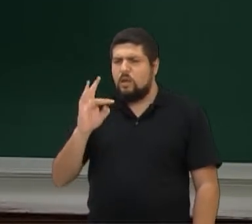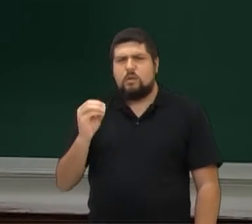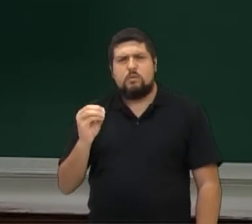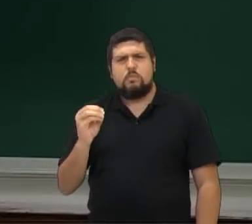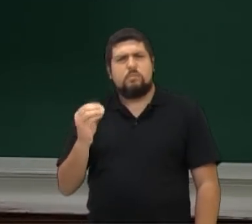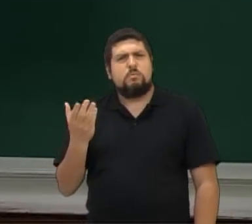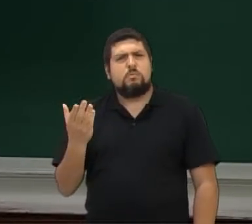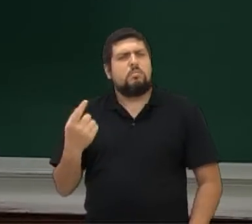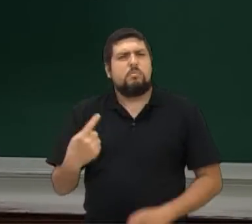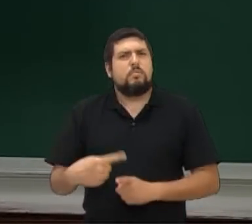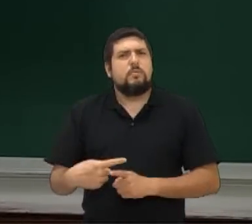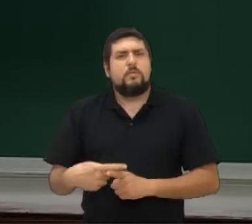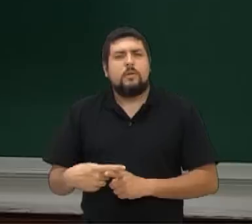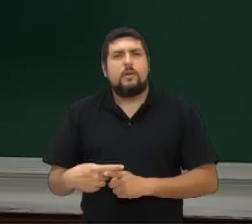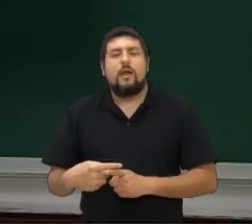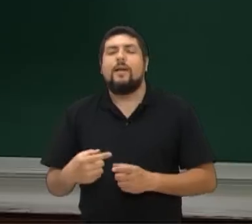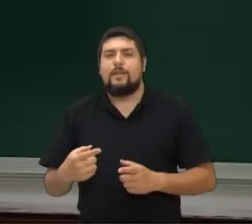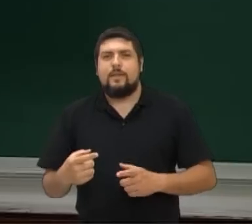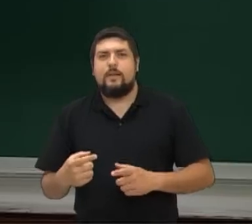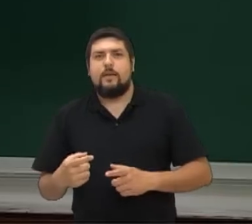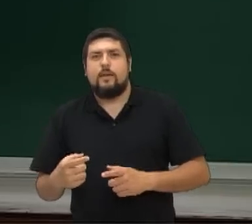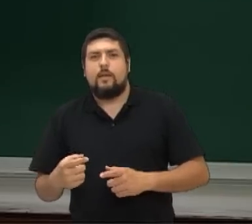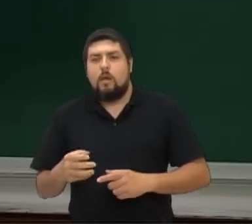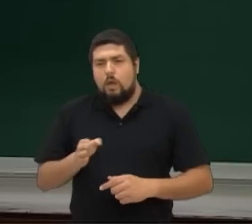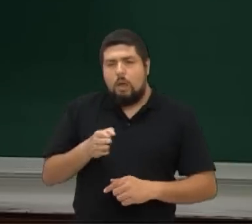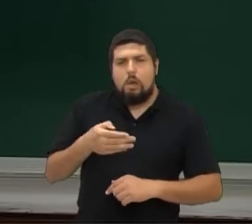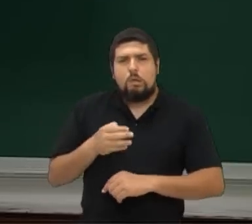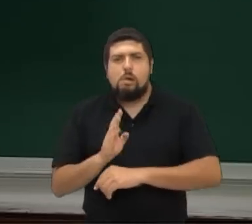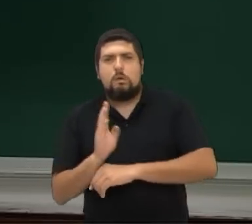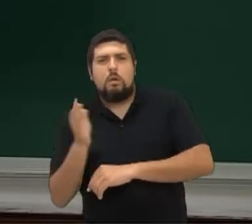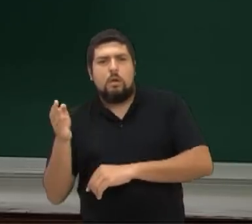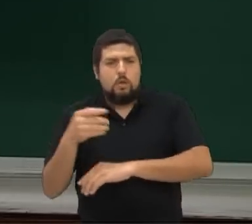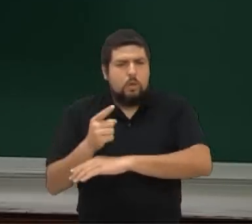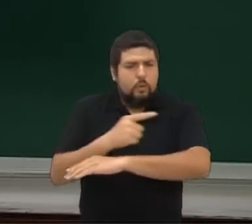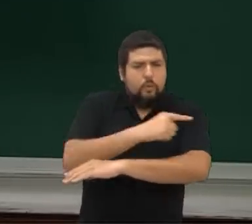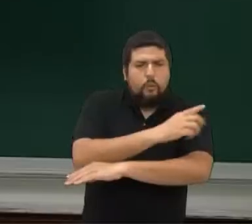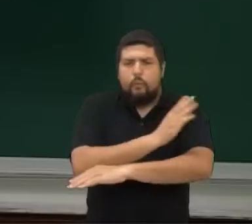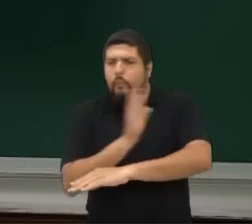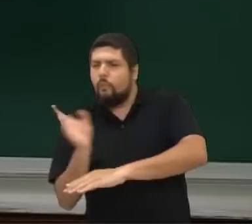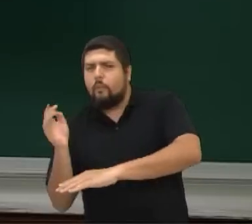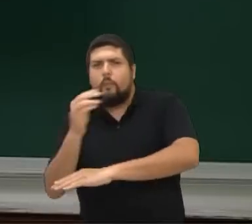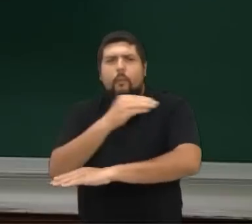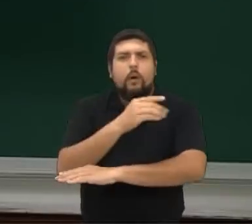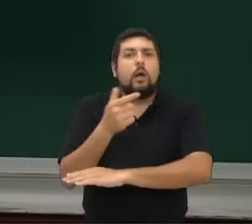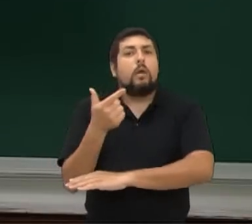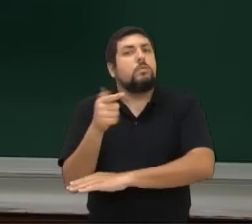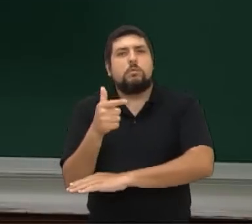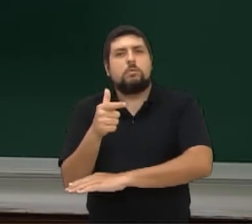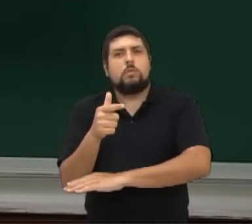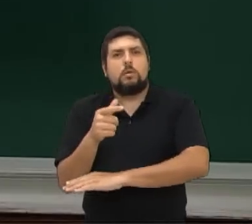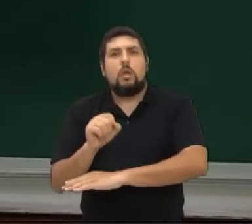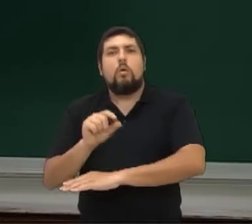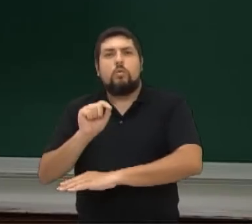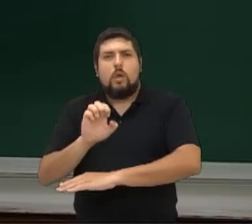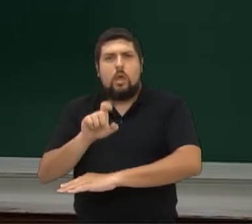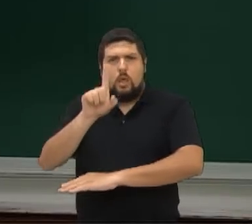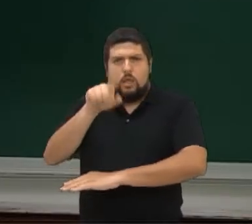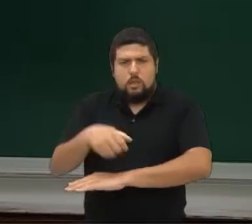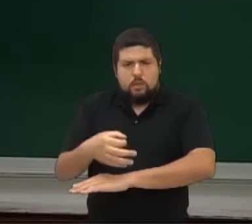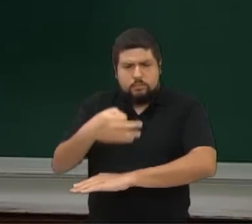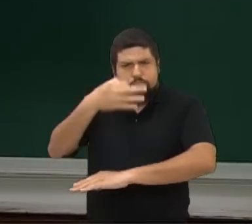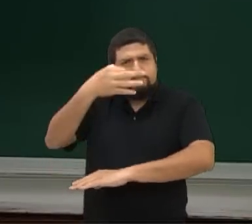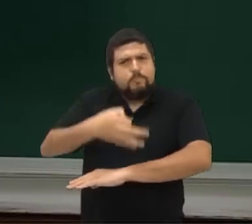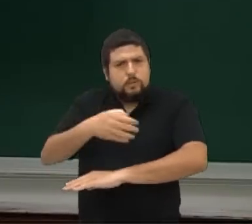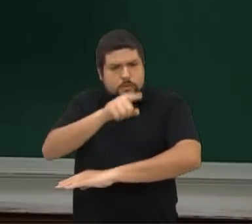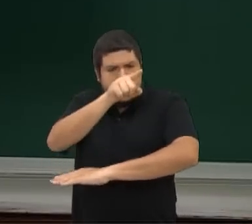essas semirretas aqui, OB e OA, elas são perpendiculares entre elas. E elas